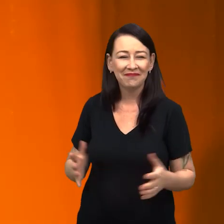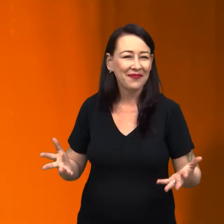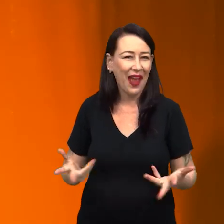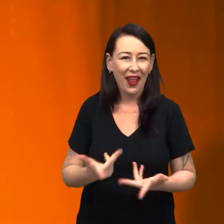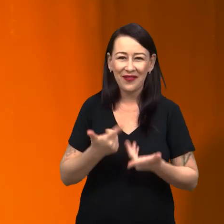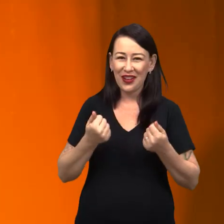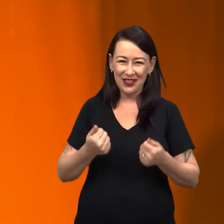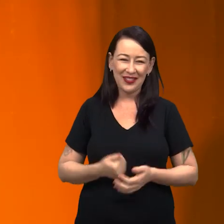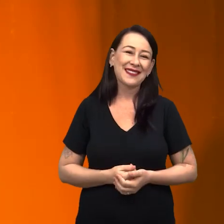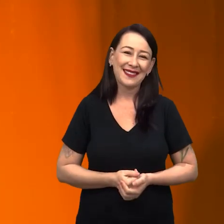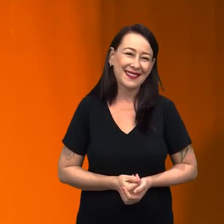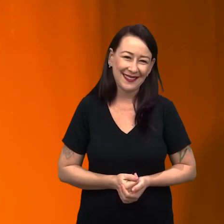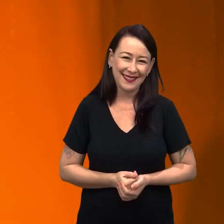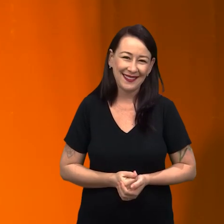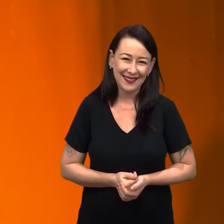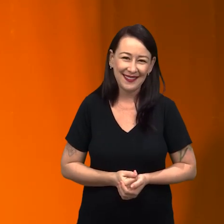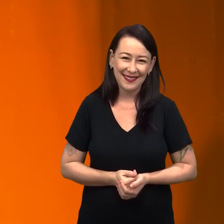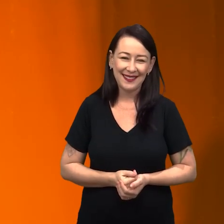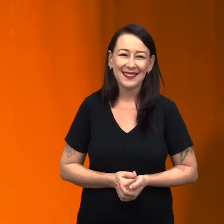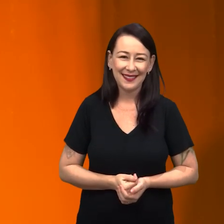Olha só que coisa maravilhosa essa cantiga.